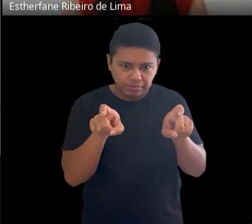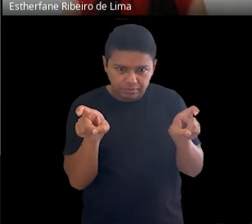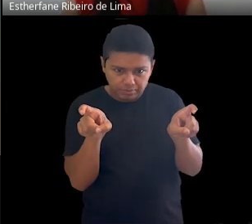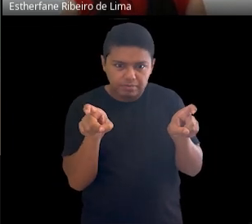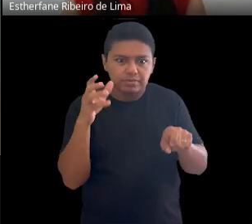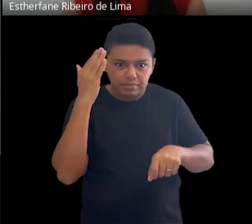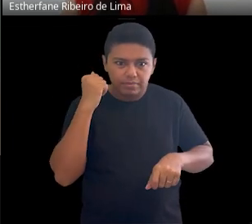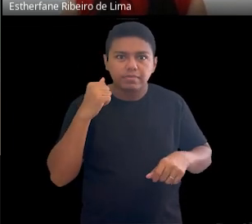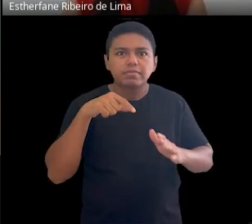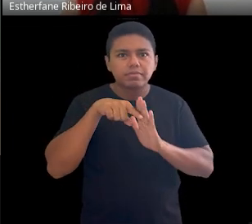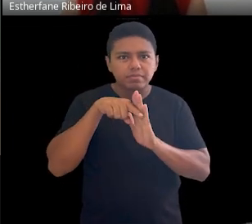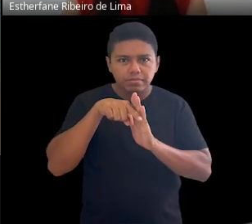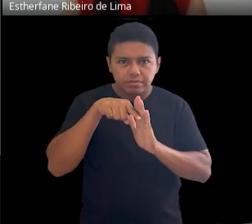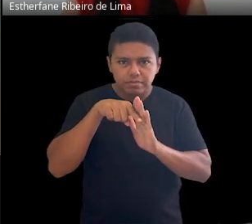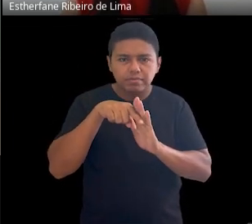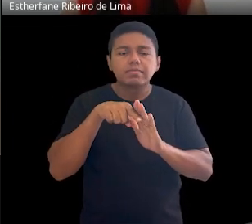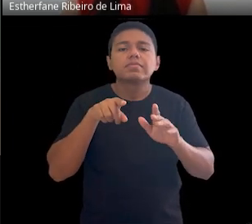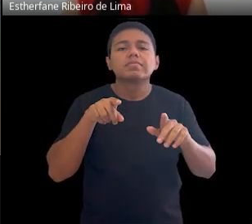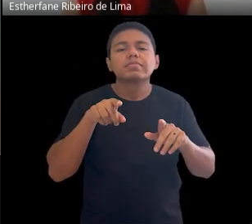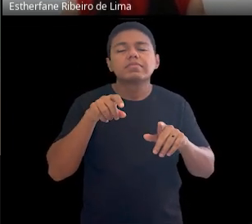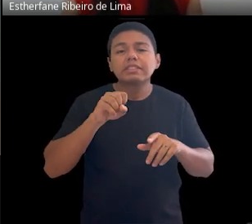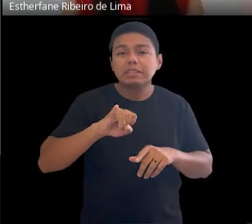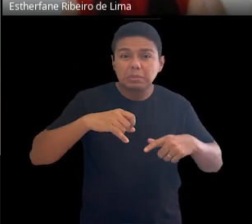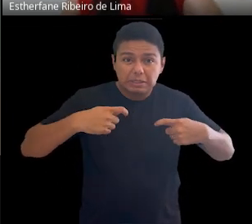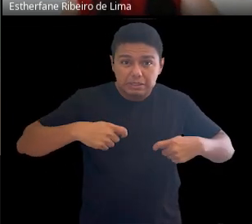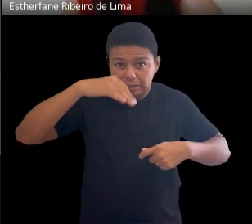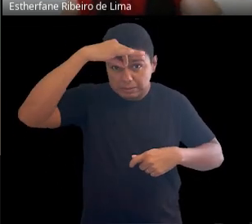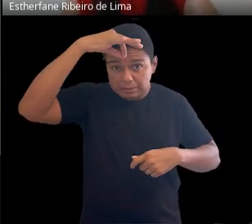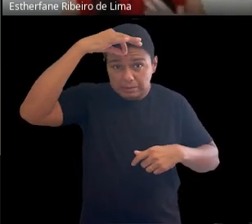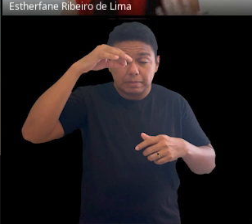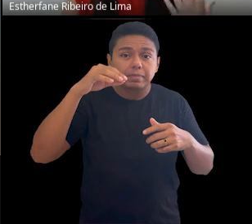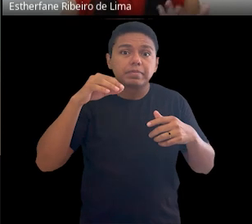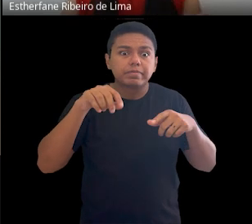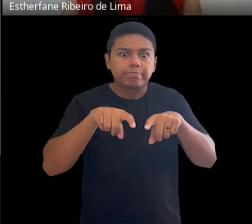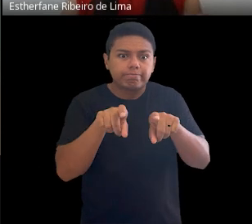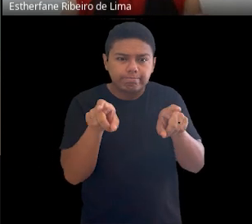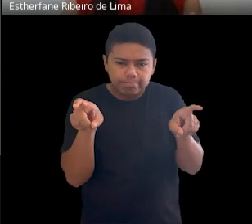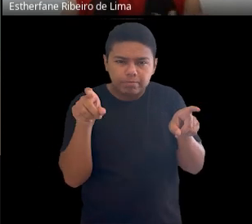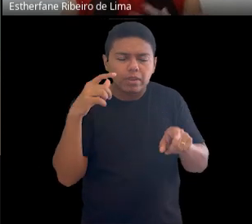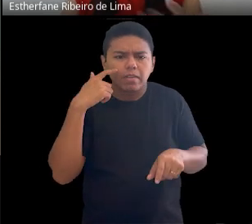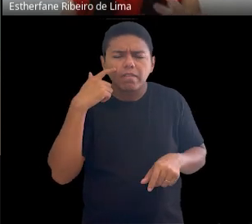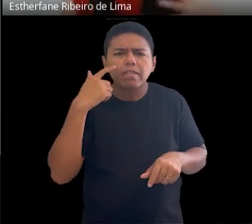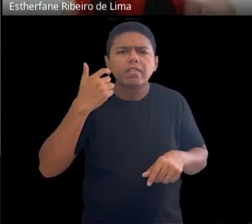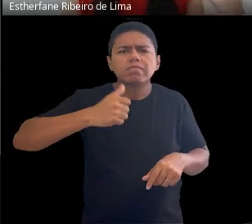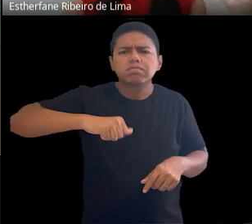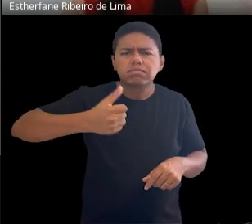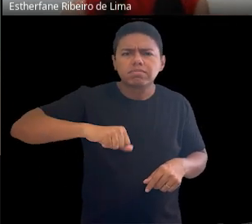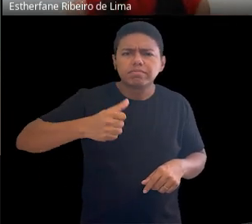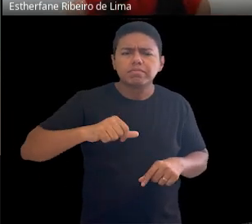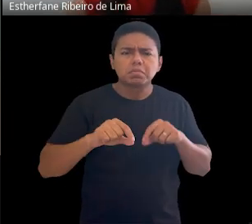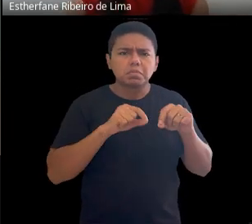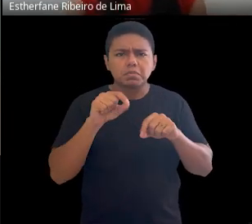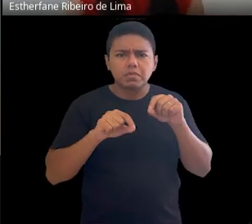especular vaginal, se necessário. Então, esse exame especular, se falar que está com